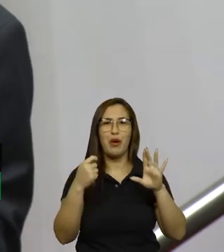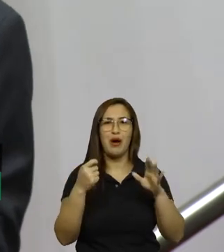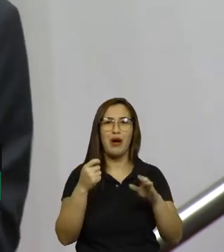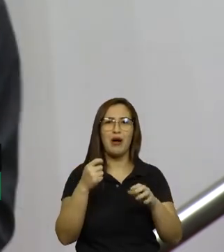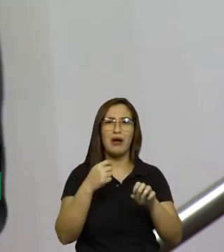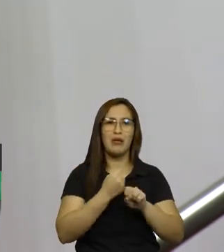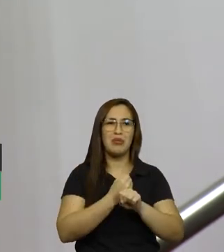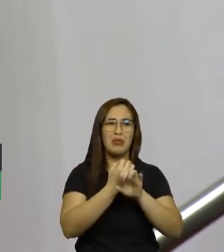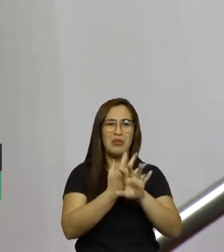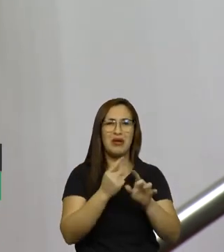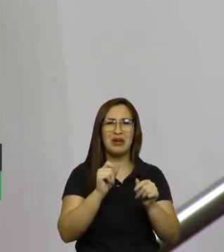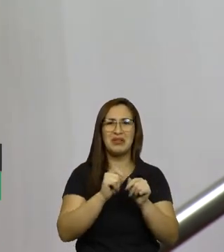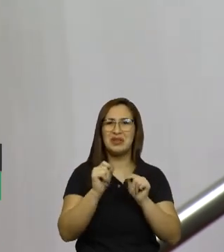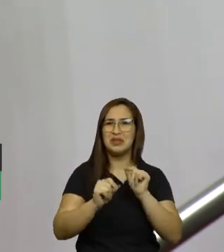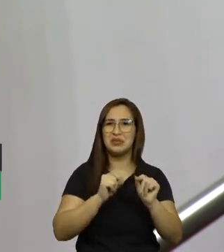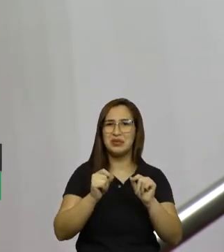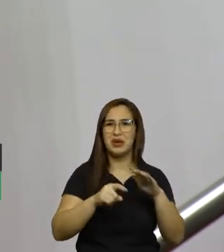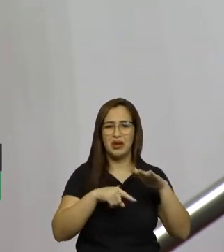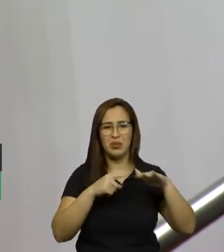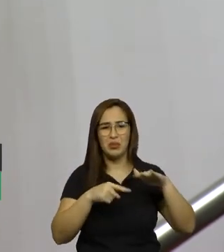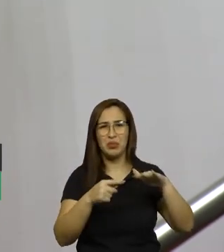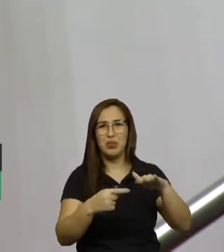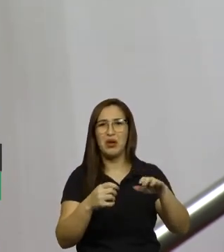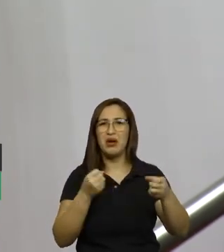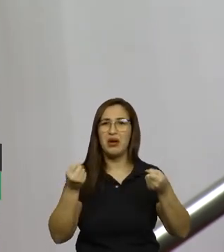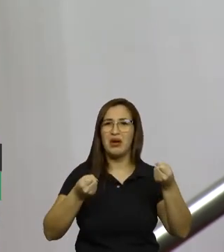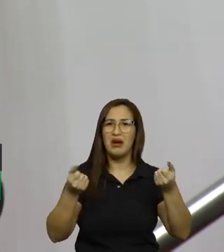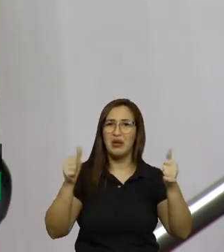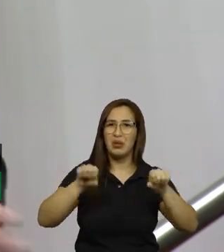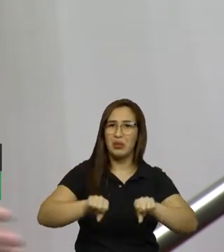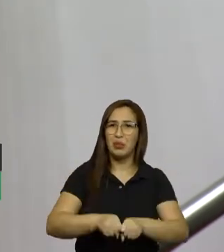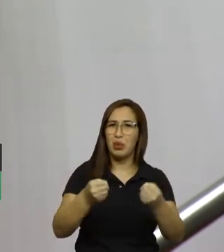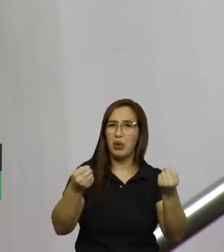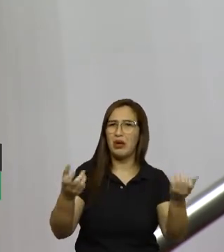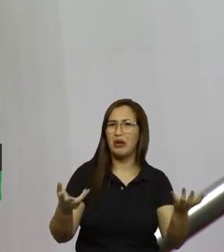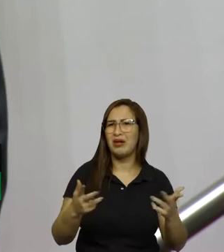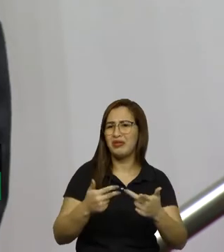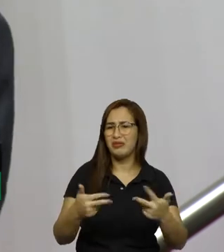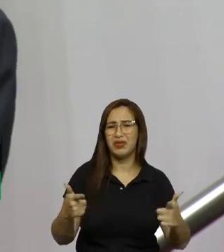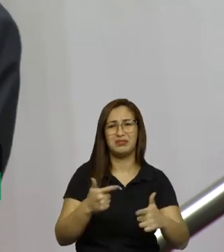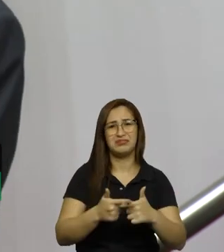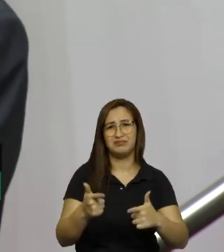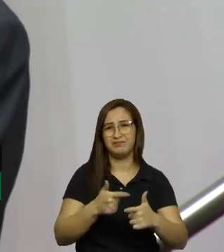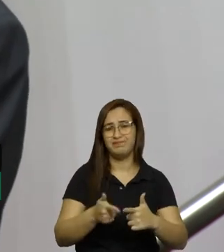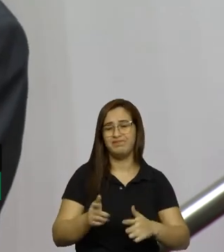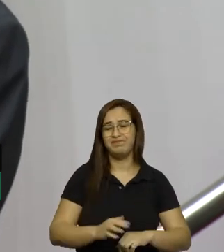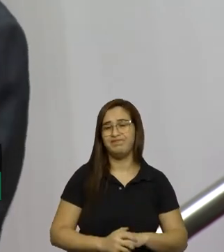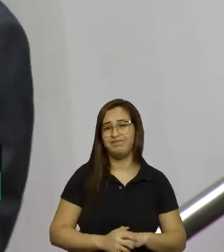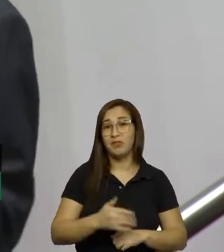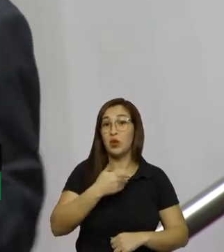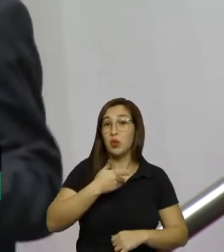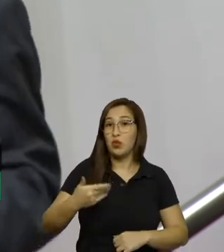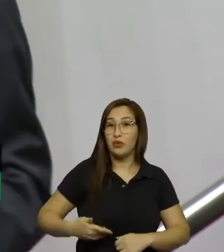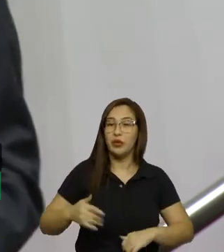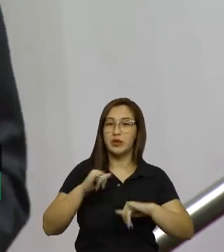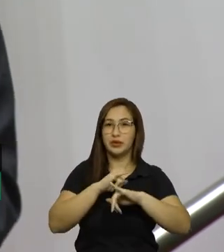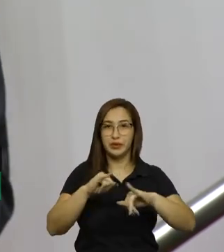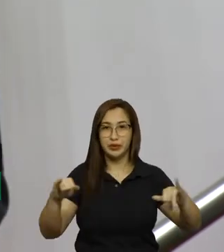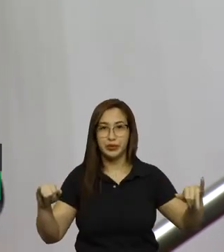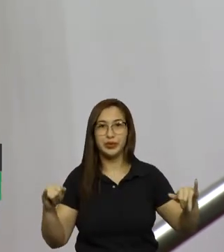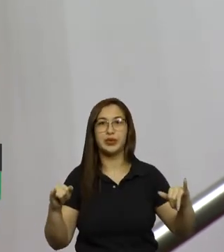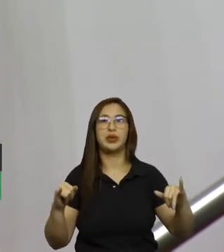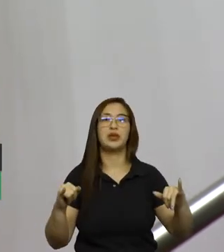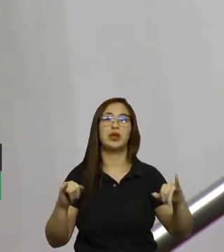furado, roda amassada, outros danos. E, embora o governo tenha anunciado a quatro